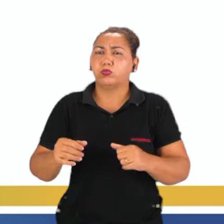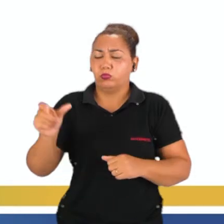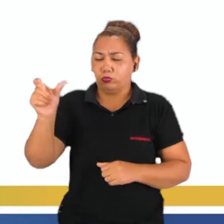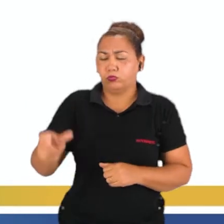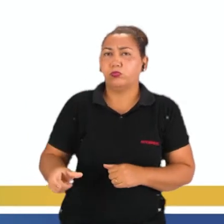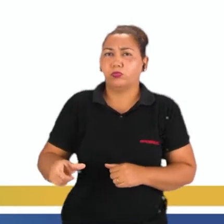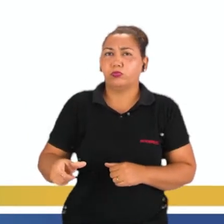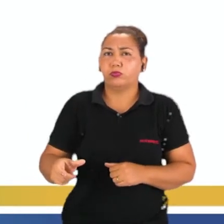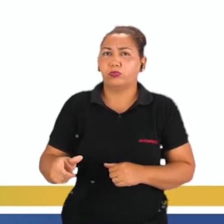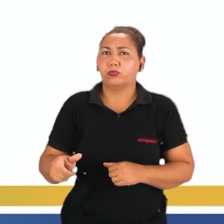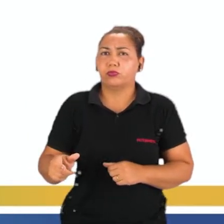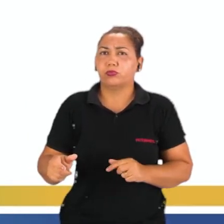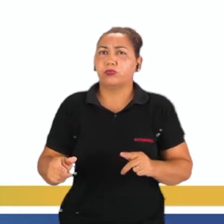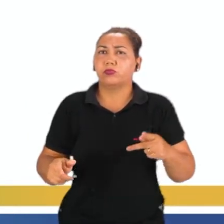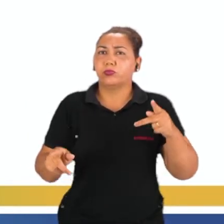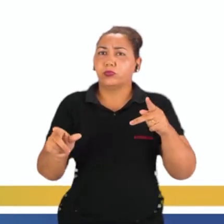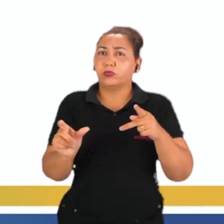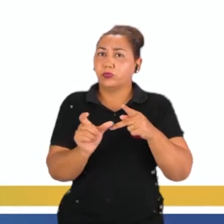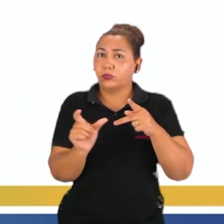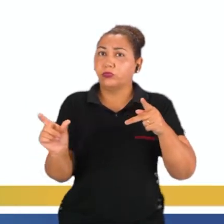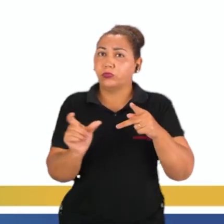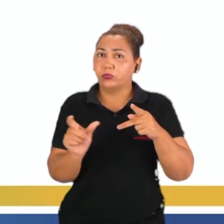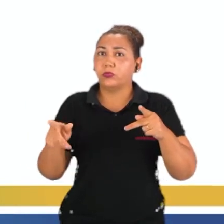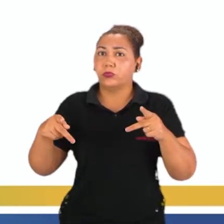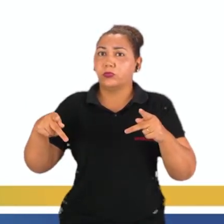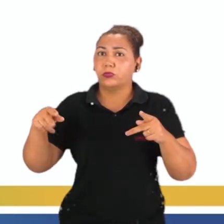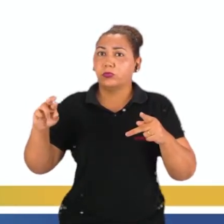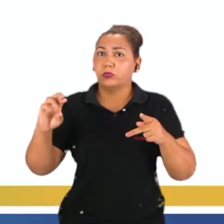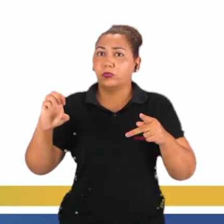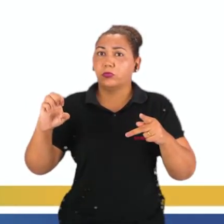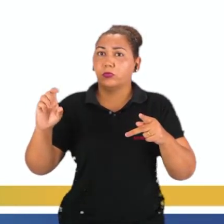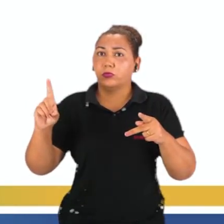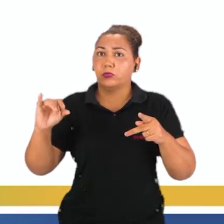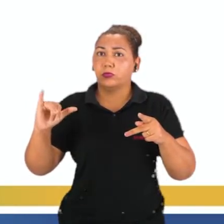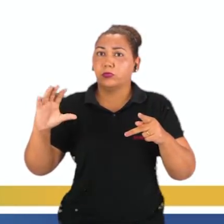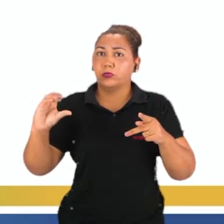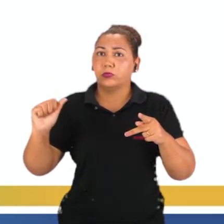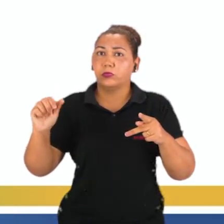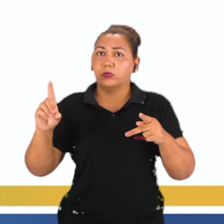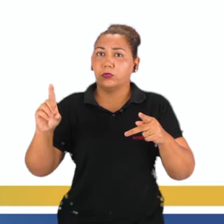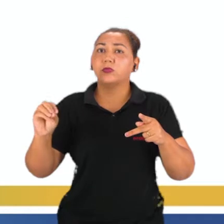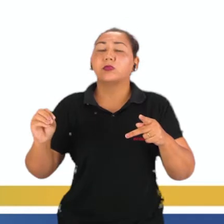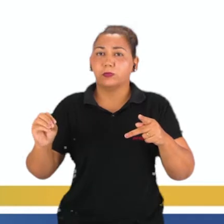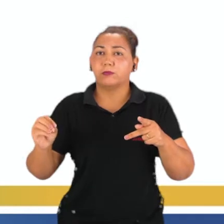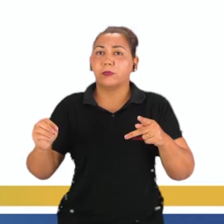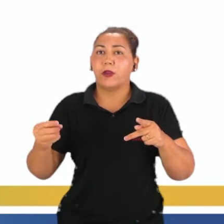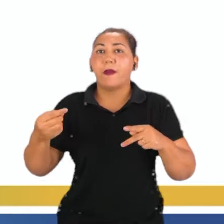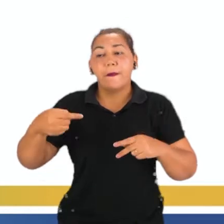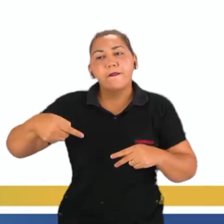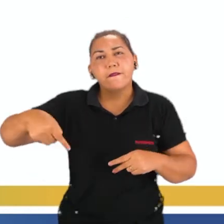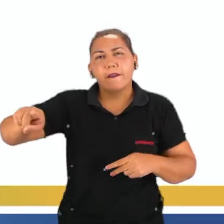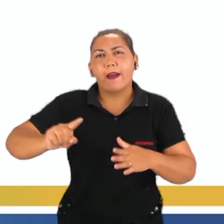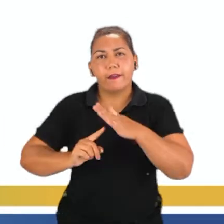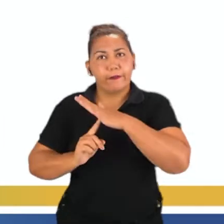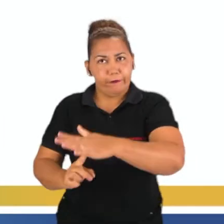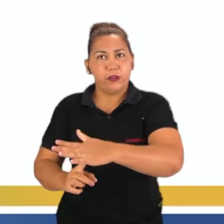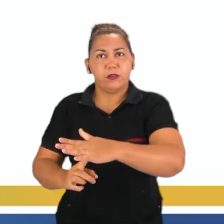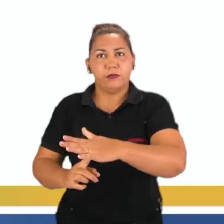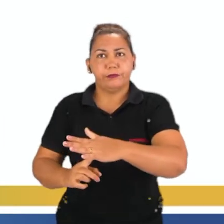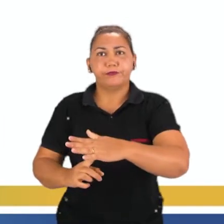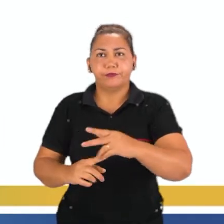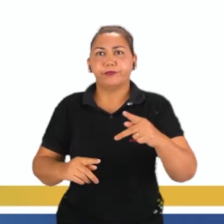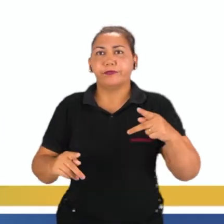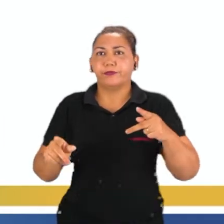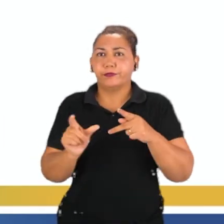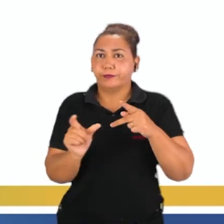nós chamamos de predicado. Observe. Vai à feira é o predicado desta frase.